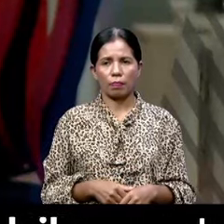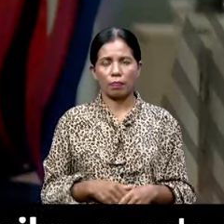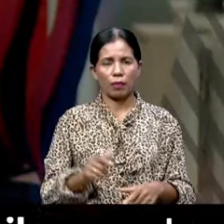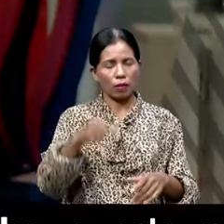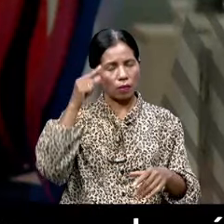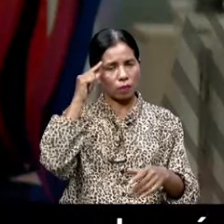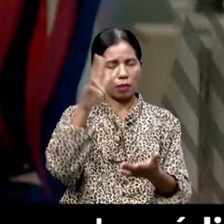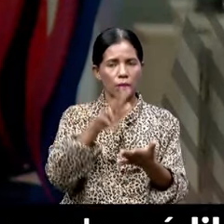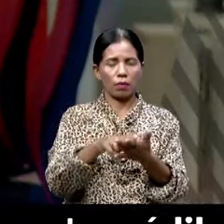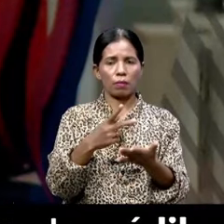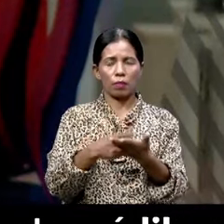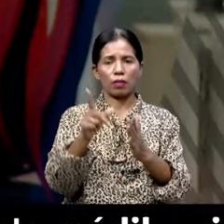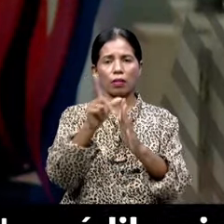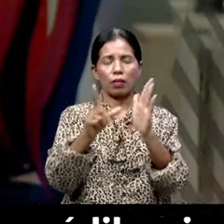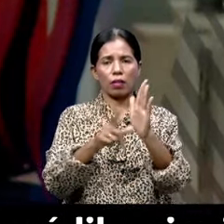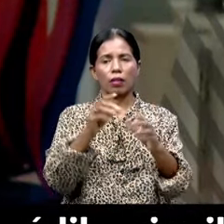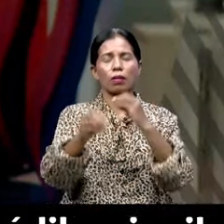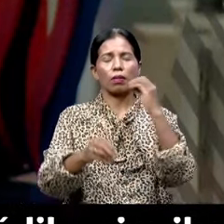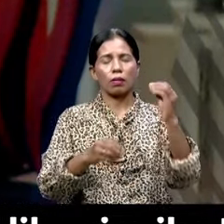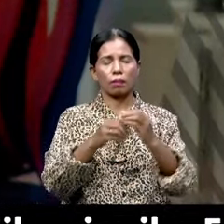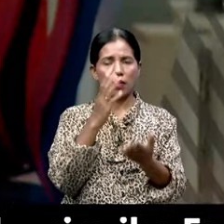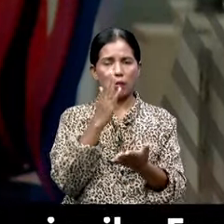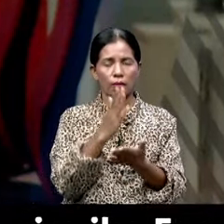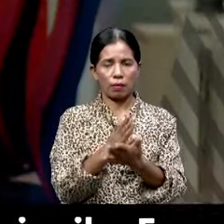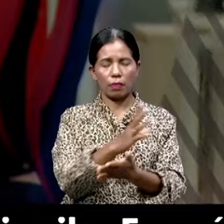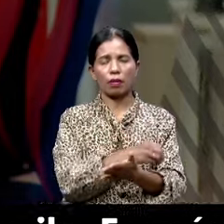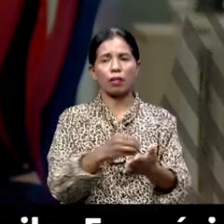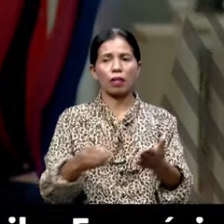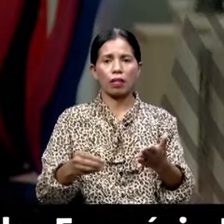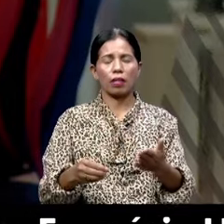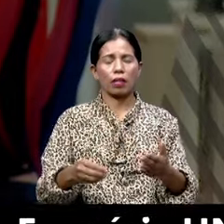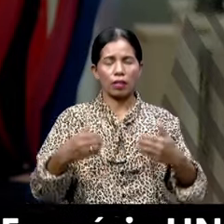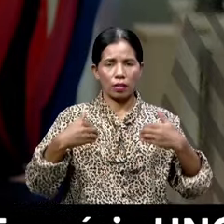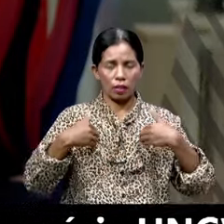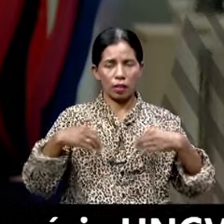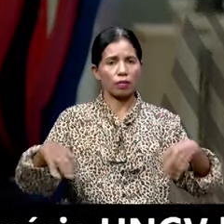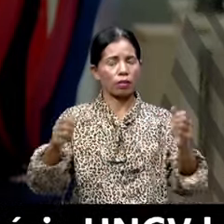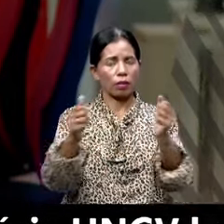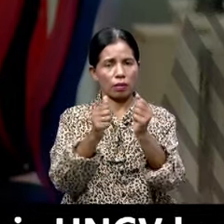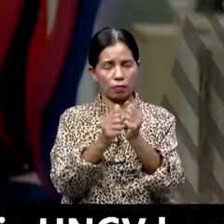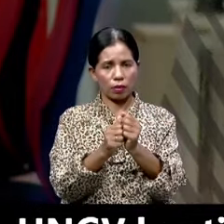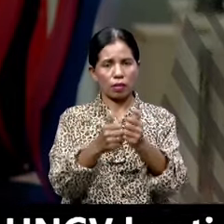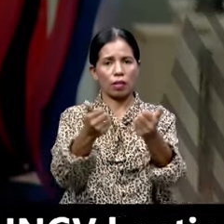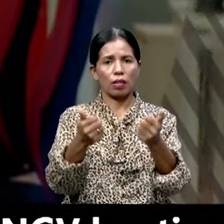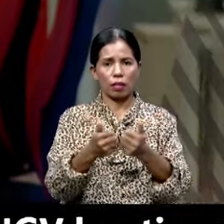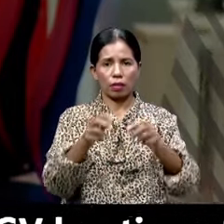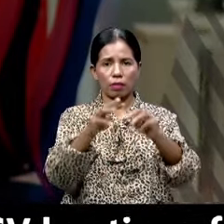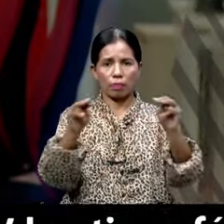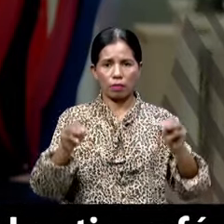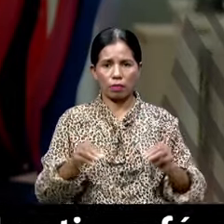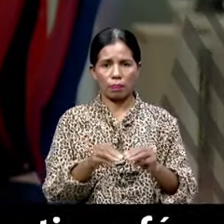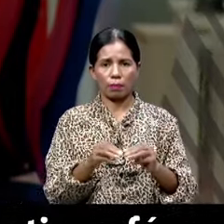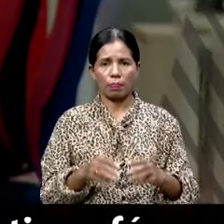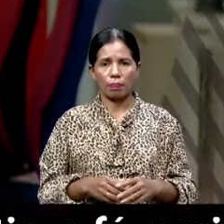Governo aprova projeto de resolução Conabá Prevenção Acto Ilícito, NBI a relação com arte marcial.